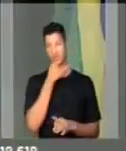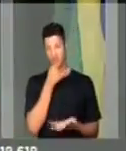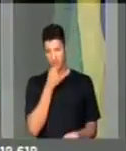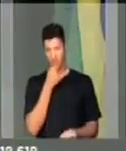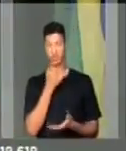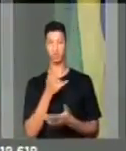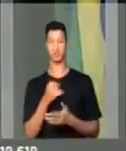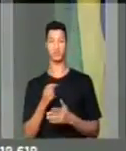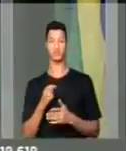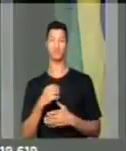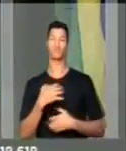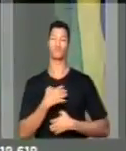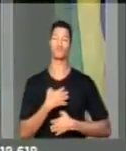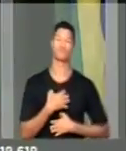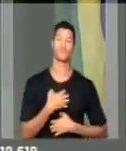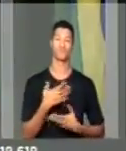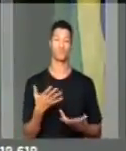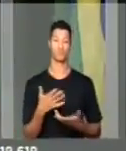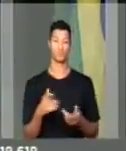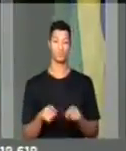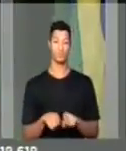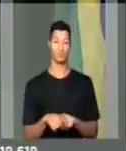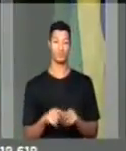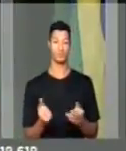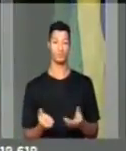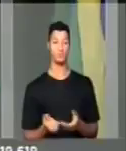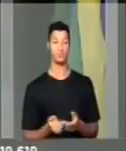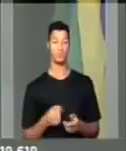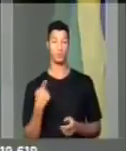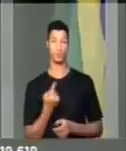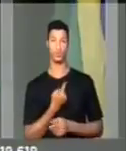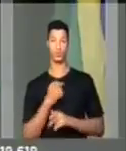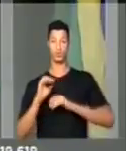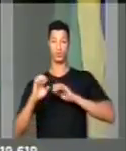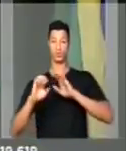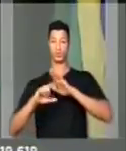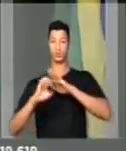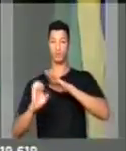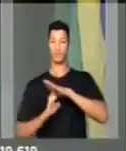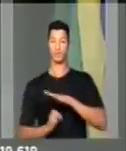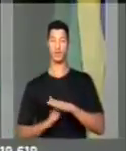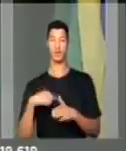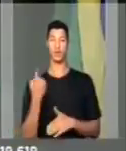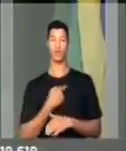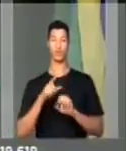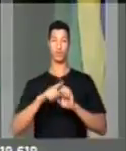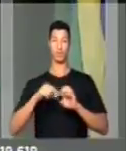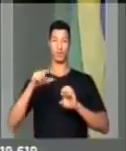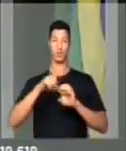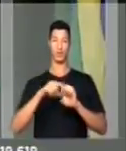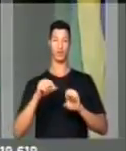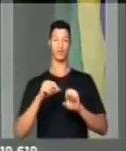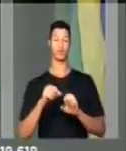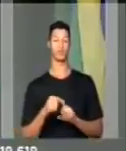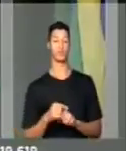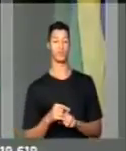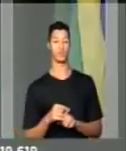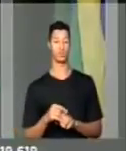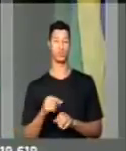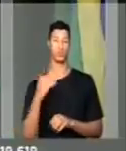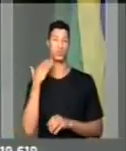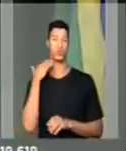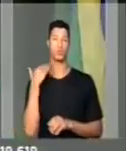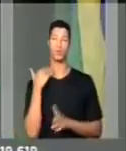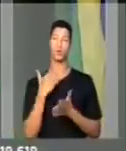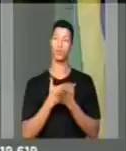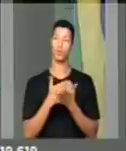triste, magoado, e os nossos empresários, os nossos empreendedores, os